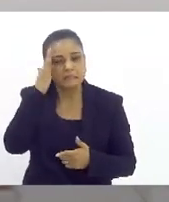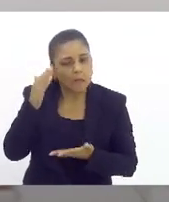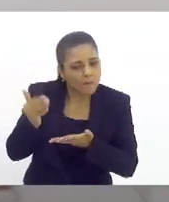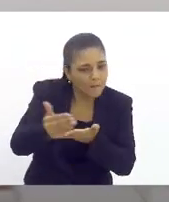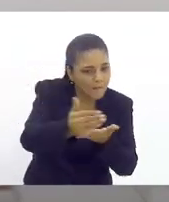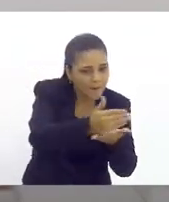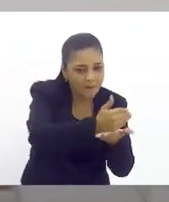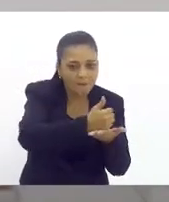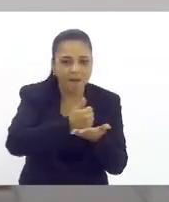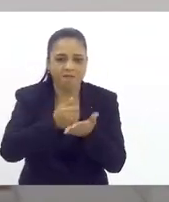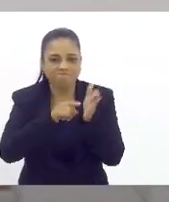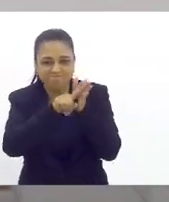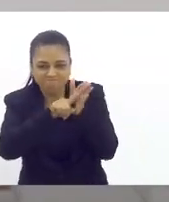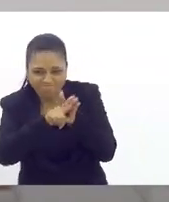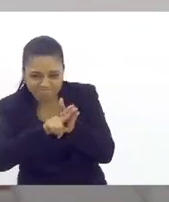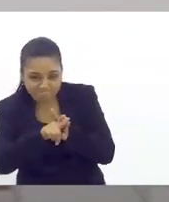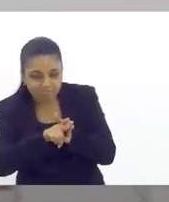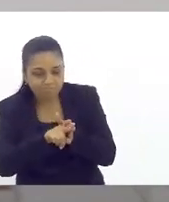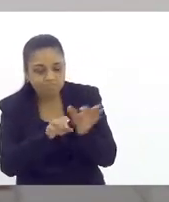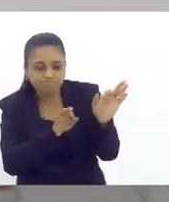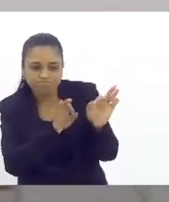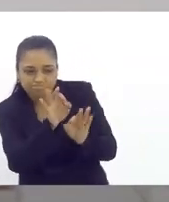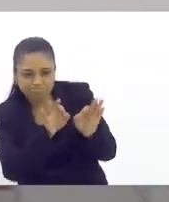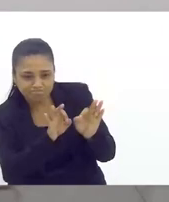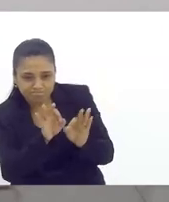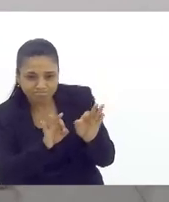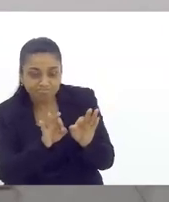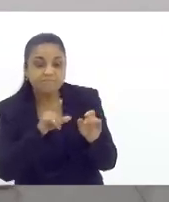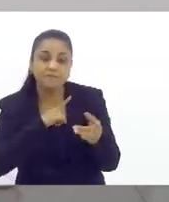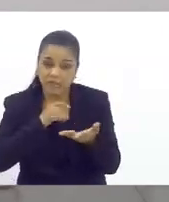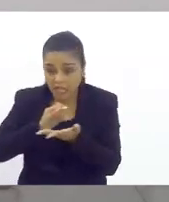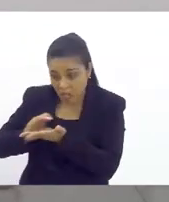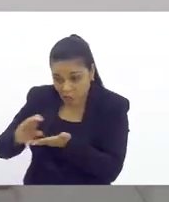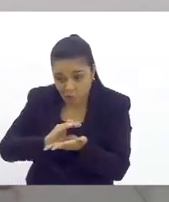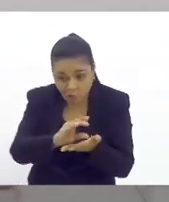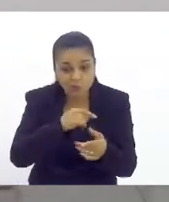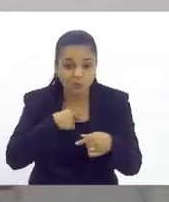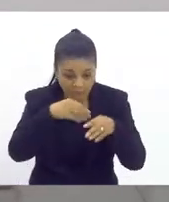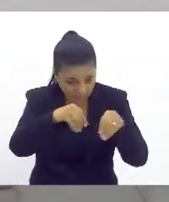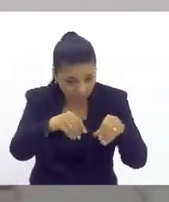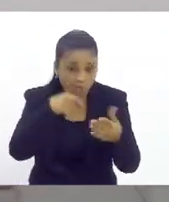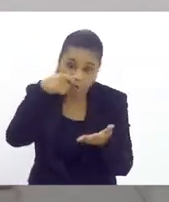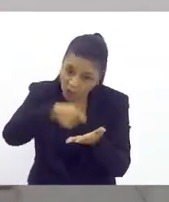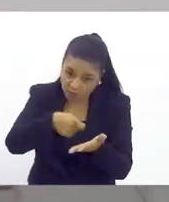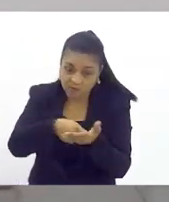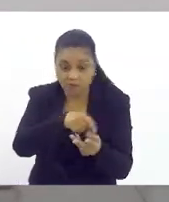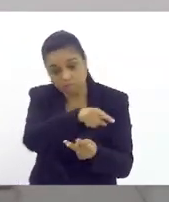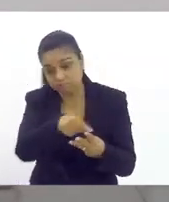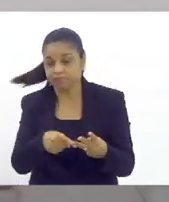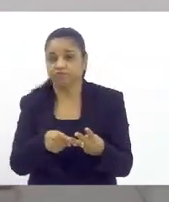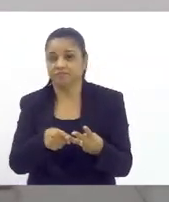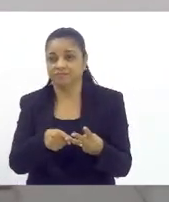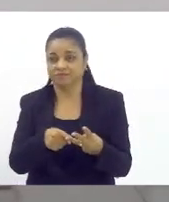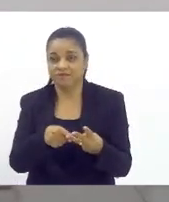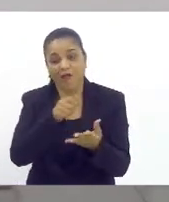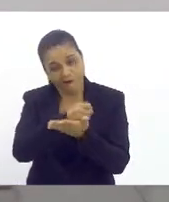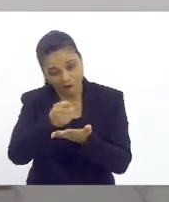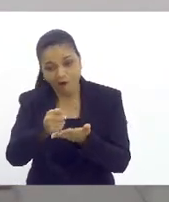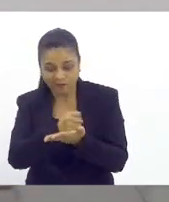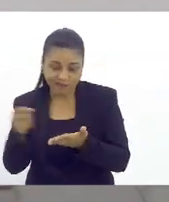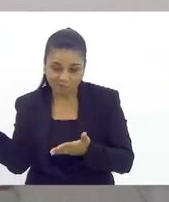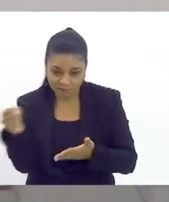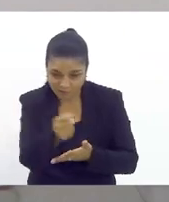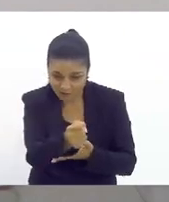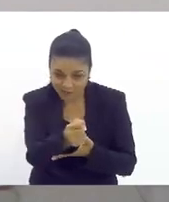que pelo planejamento tem recurso tem terra e tem obrigação Então você vai poder contratar gente